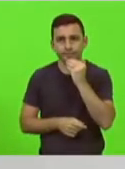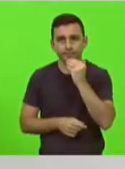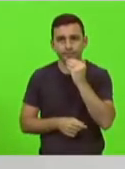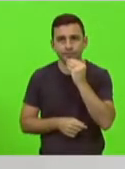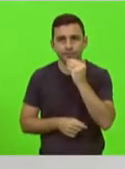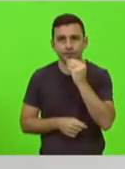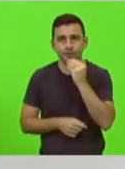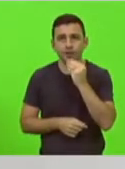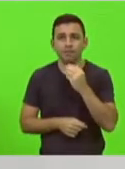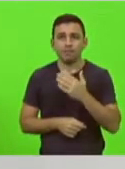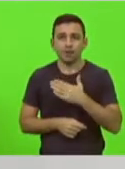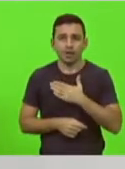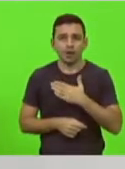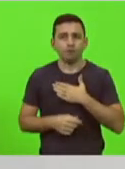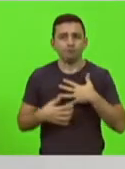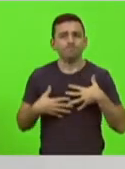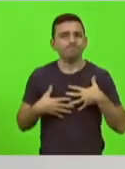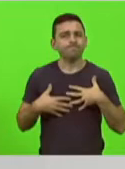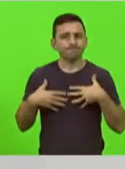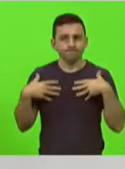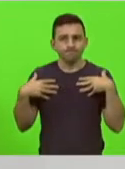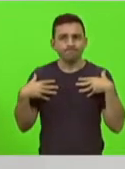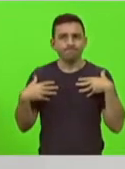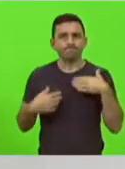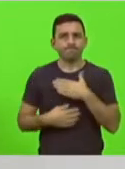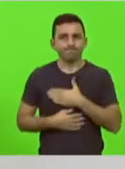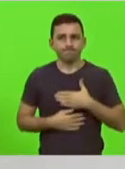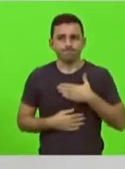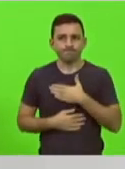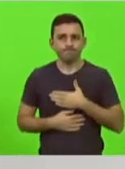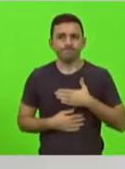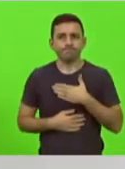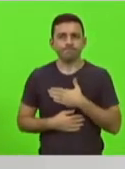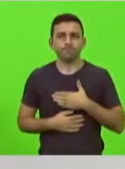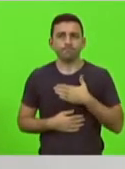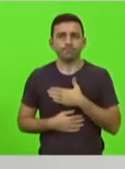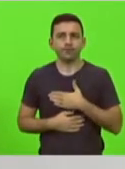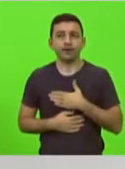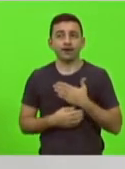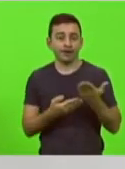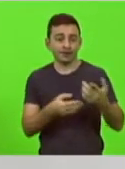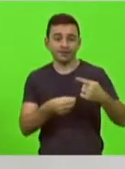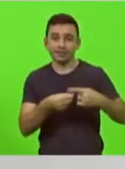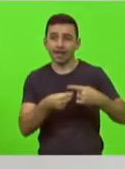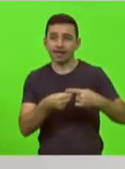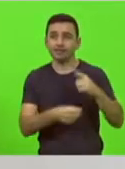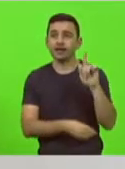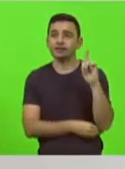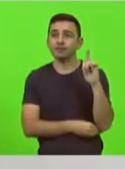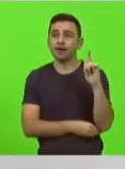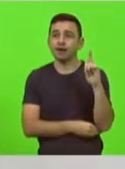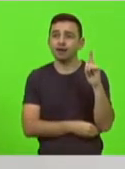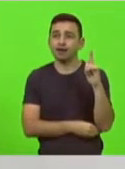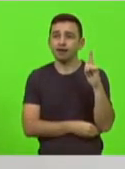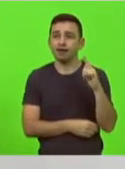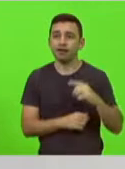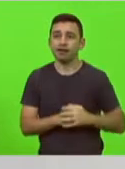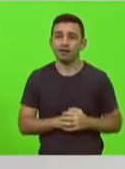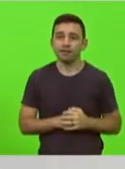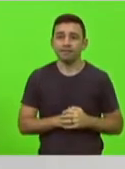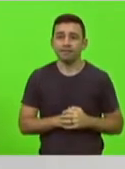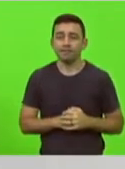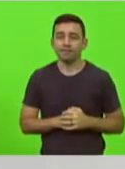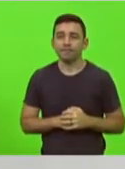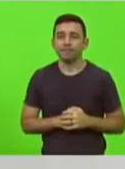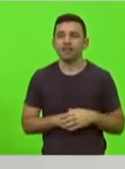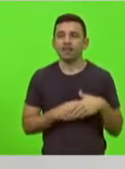O motivo de orgulho, por exemplo, para a cidade de Gaspar, onde,